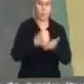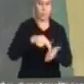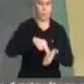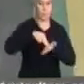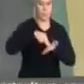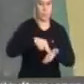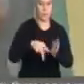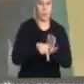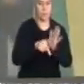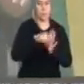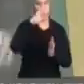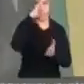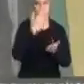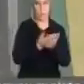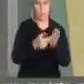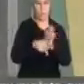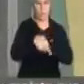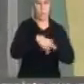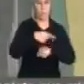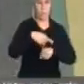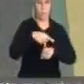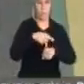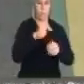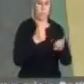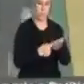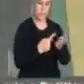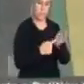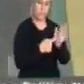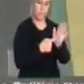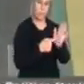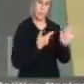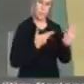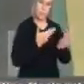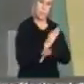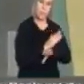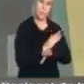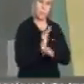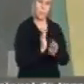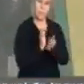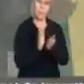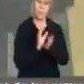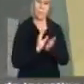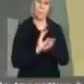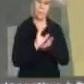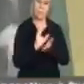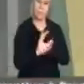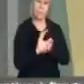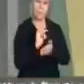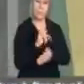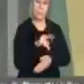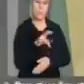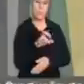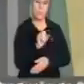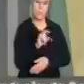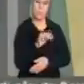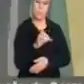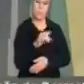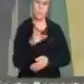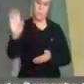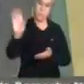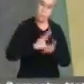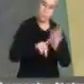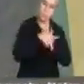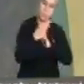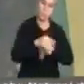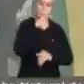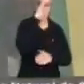da autoconfiança. A aprovação dessa PEC é a certeza que os investidores voltarão, os agentes econômicos, a investir no Brasil, acreditar